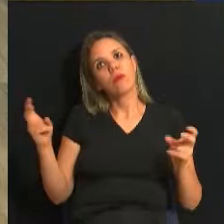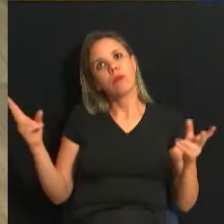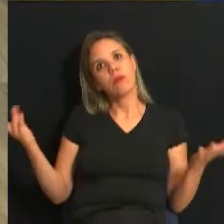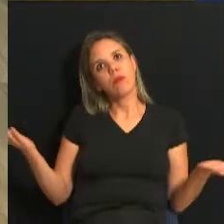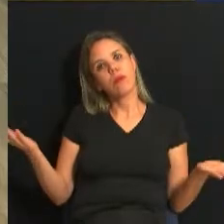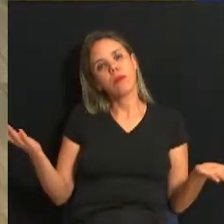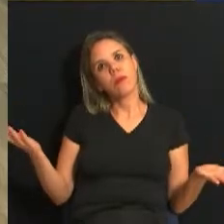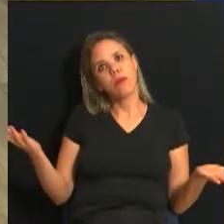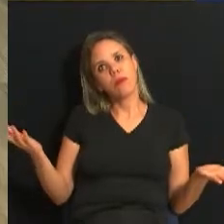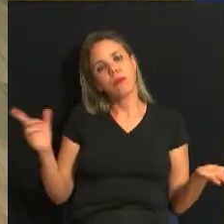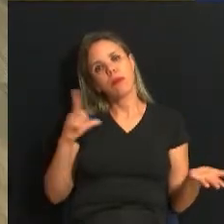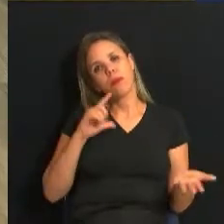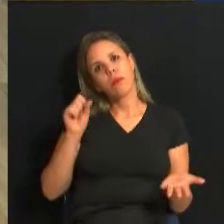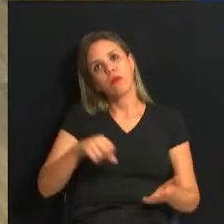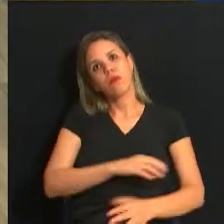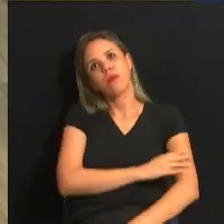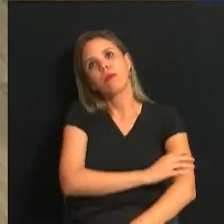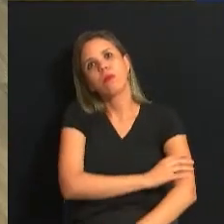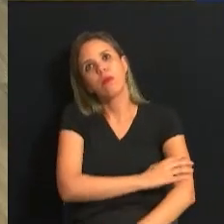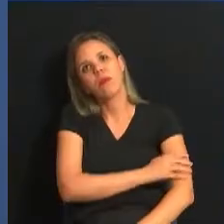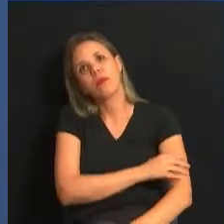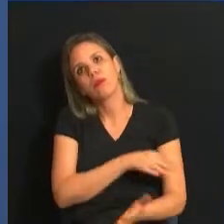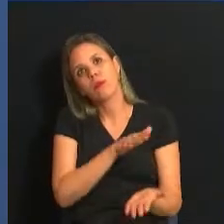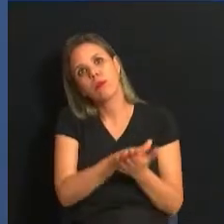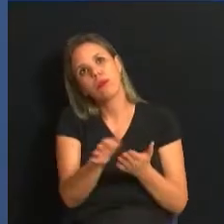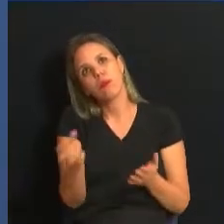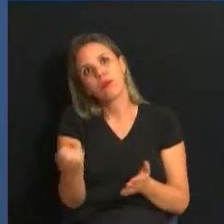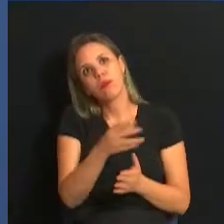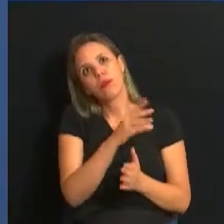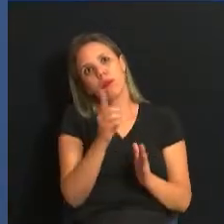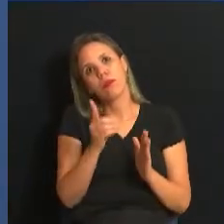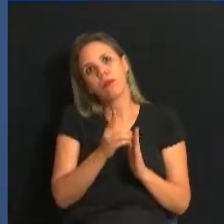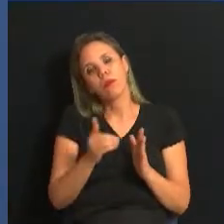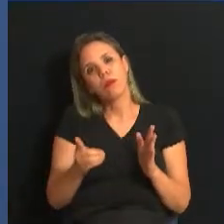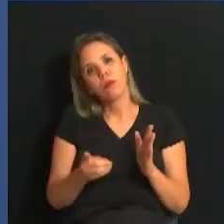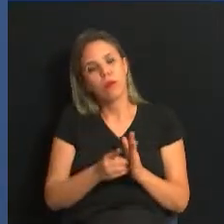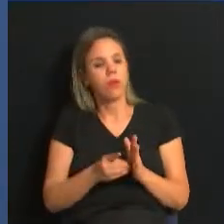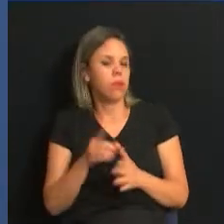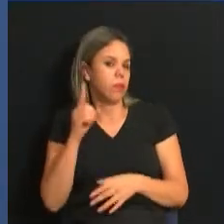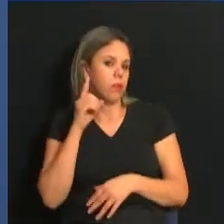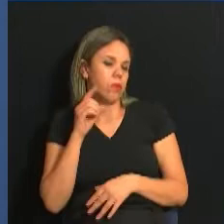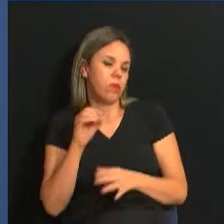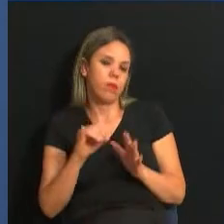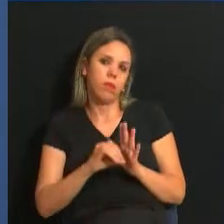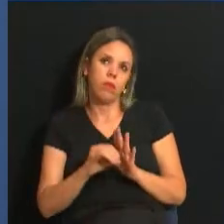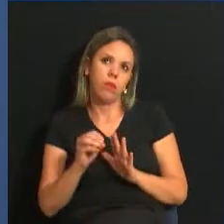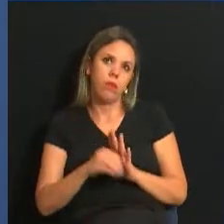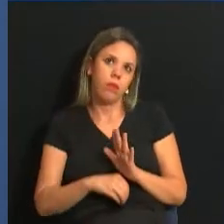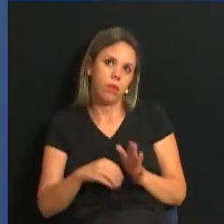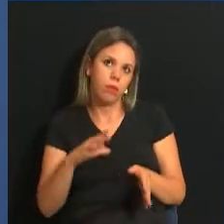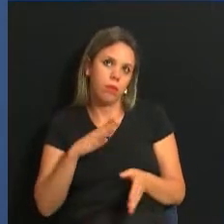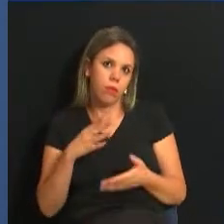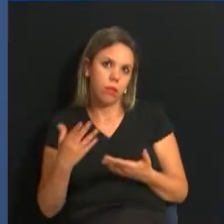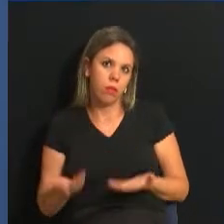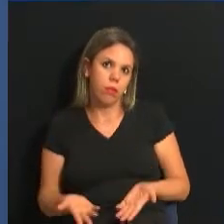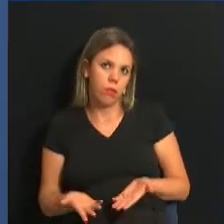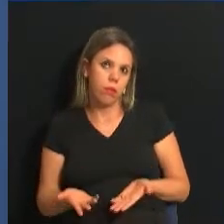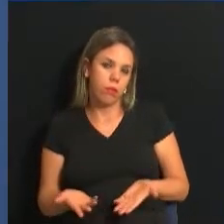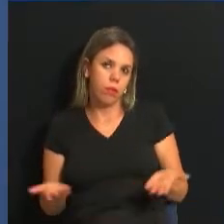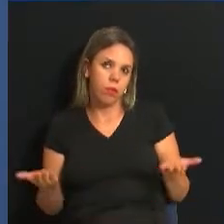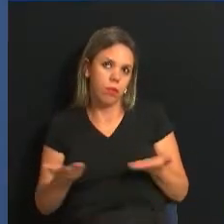A gente tem sim, olha, foi publicado um novo decreto no Diário Oficial Municipal aqui da cidade,